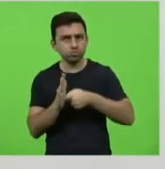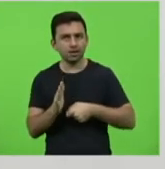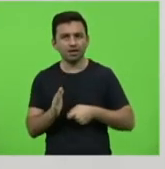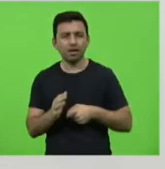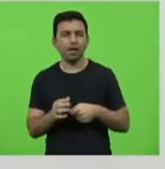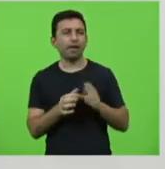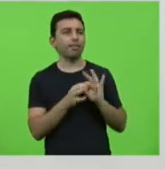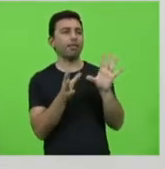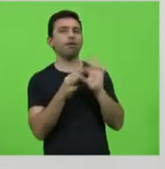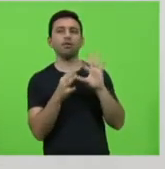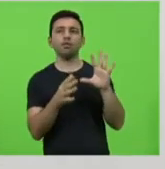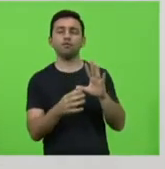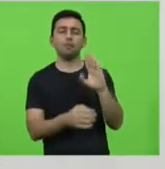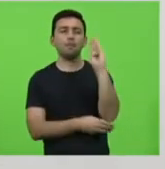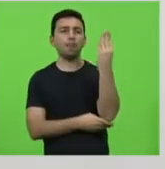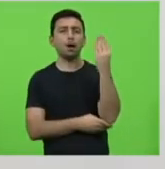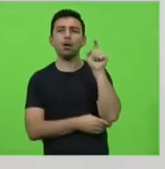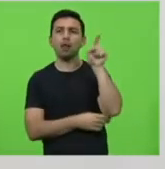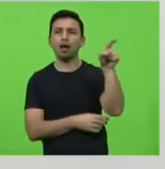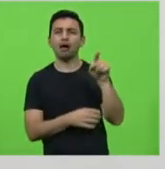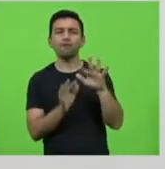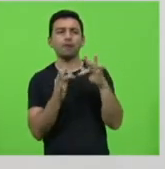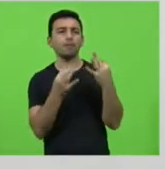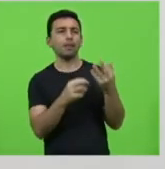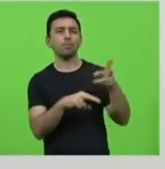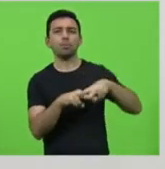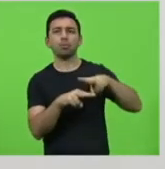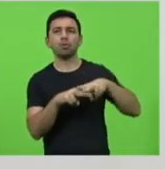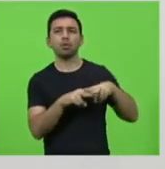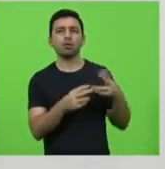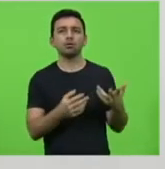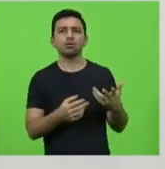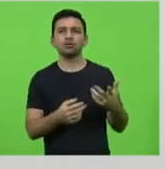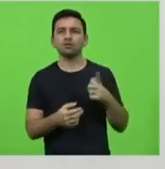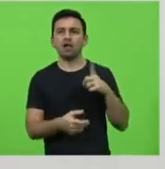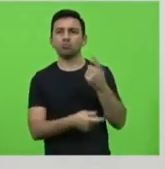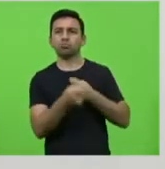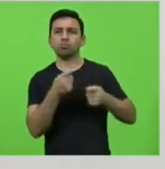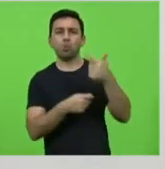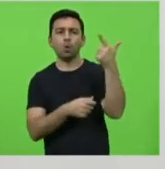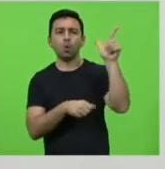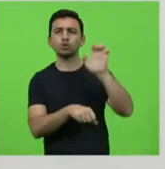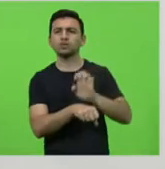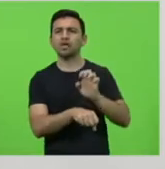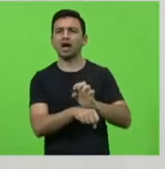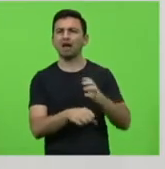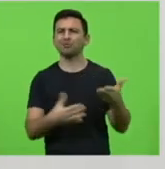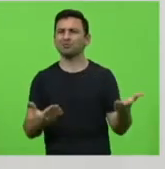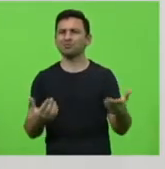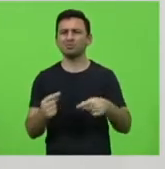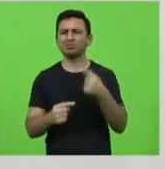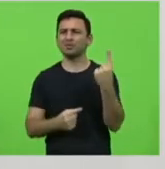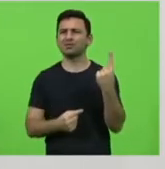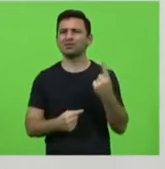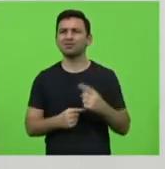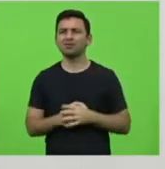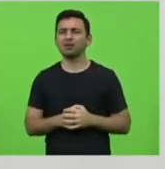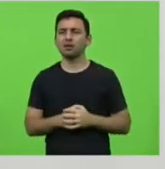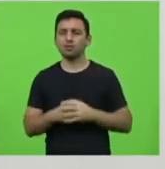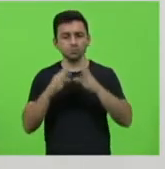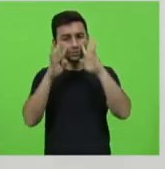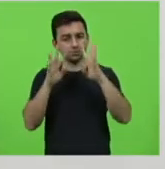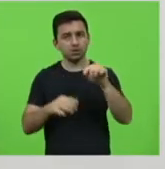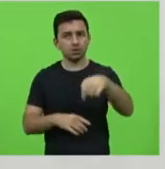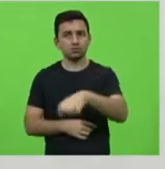liberando madeira apreendida de famílias que têm negócios em outros estados? Pessoal, vamos olhar para Santa